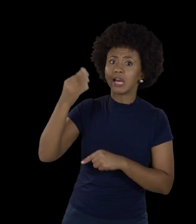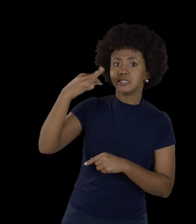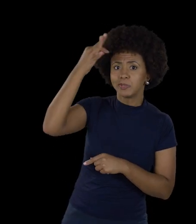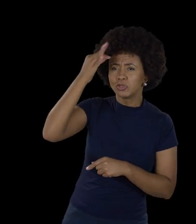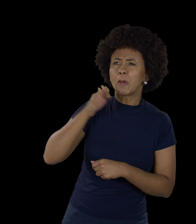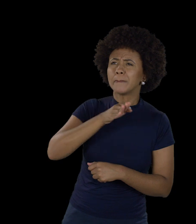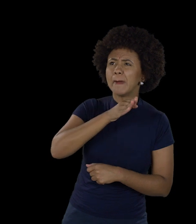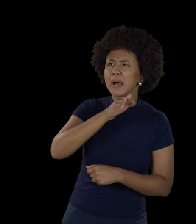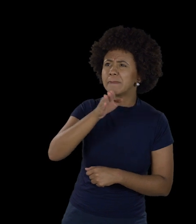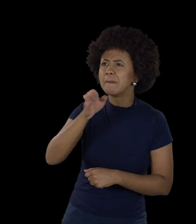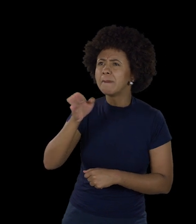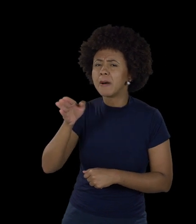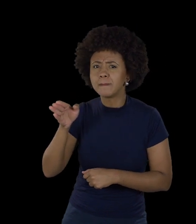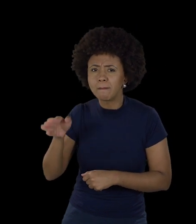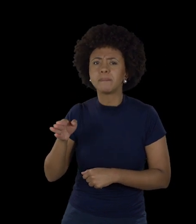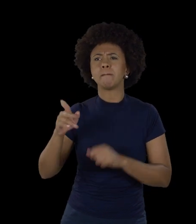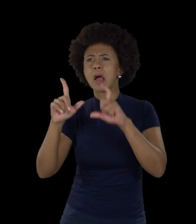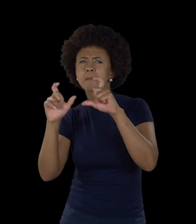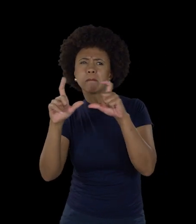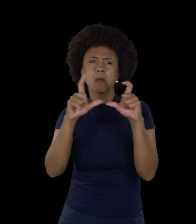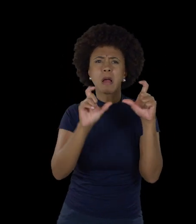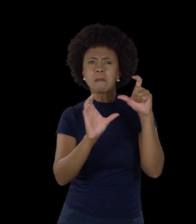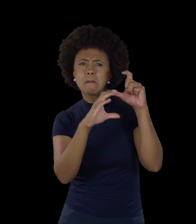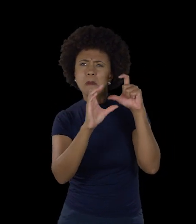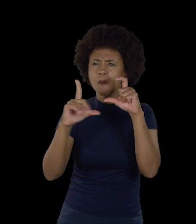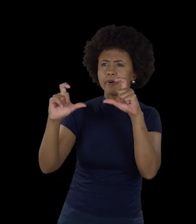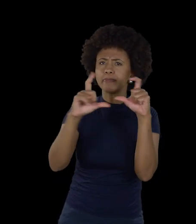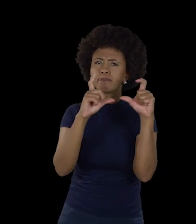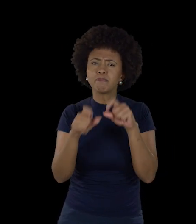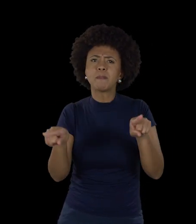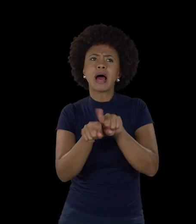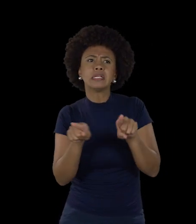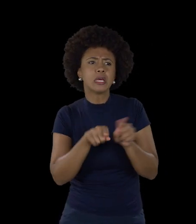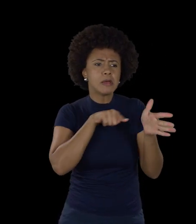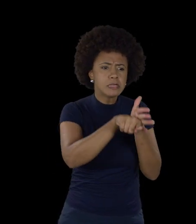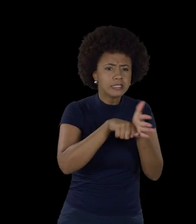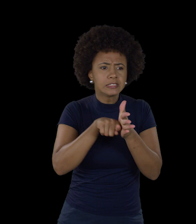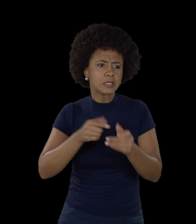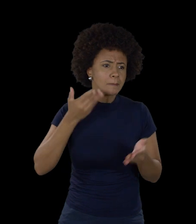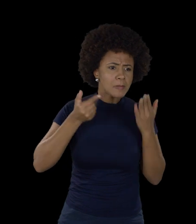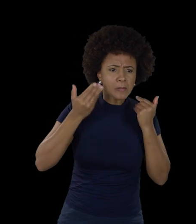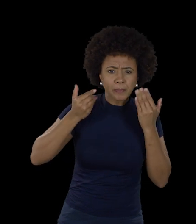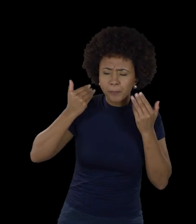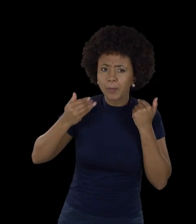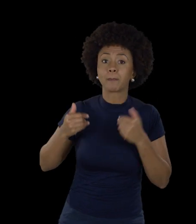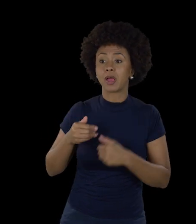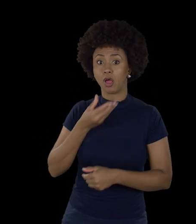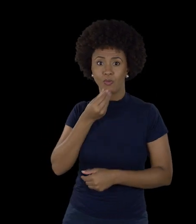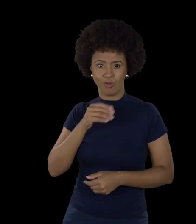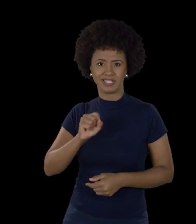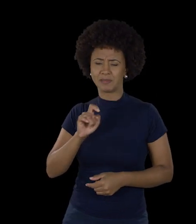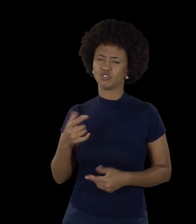tirando as fotografias, o Sérgio fazendo as pesquisas em campo e o Sebastião ali conduzindo com